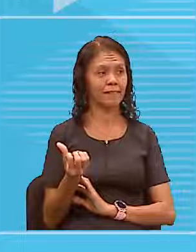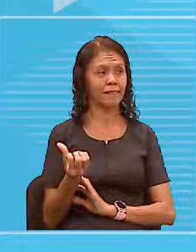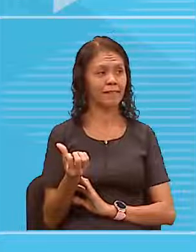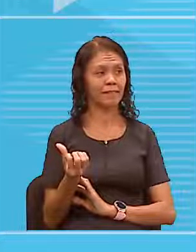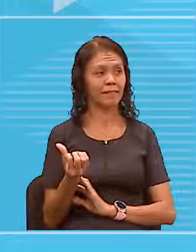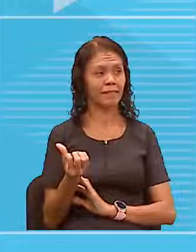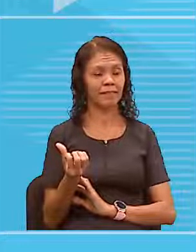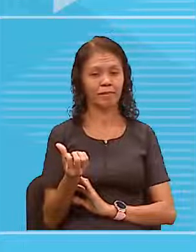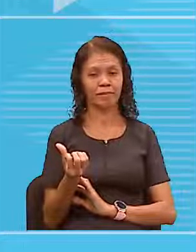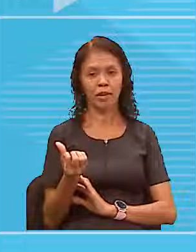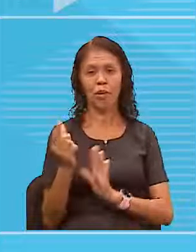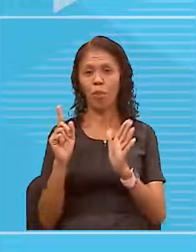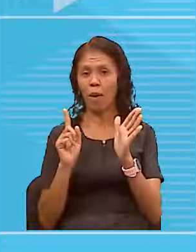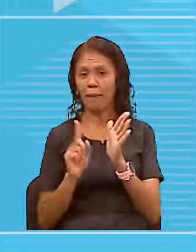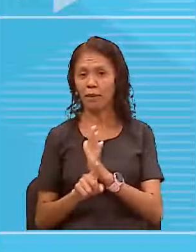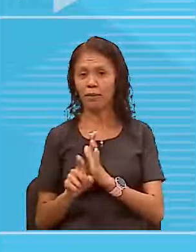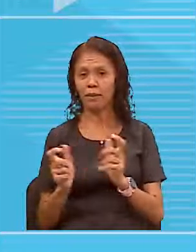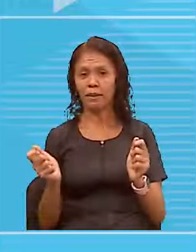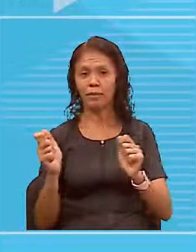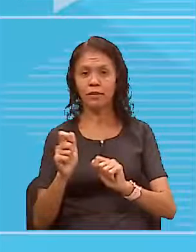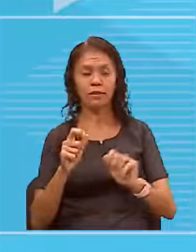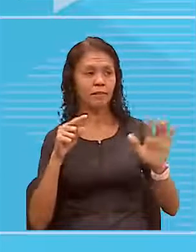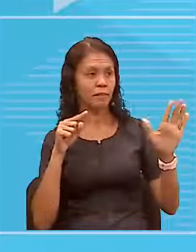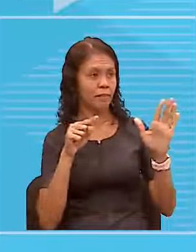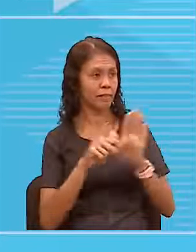uma pergunta que vocês poderiam fazer para mim.